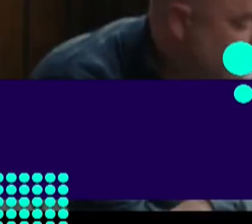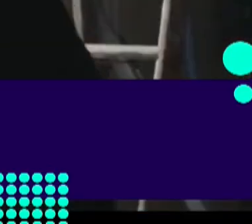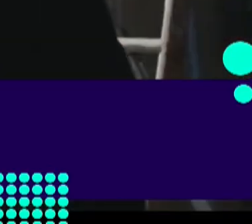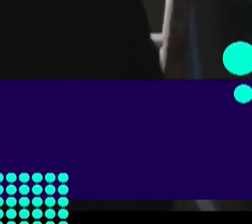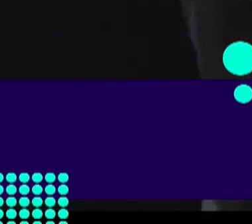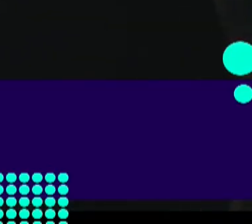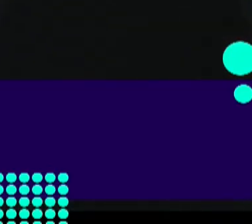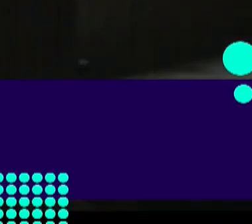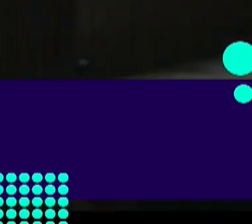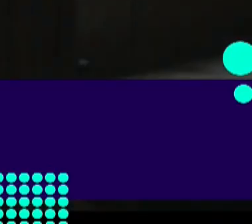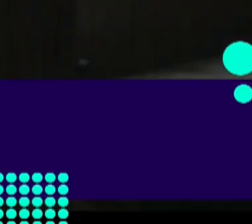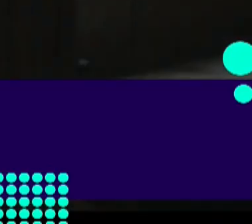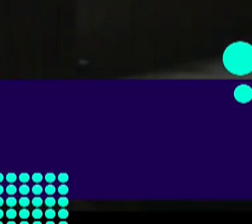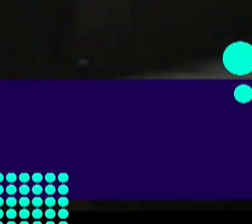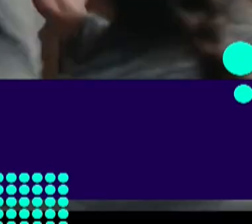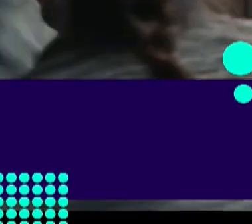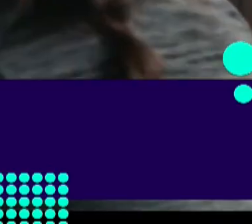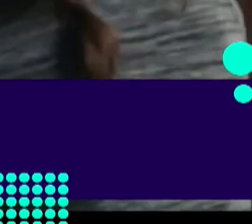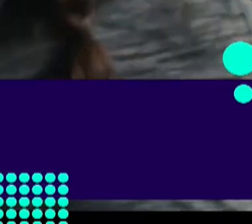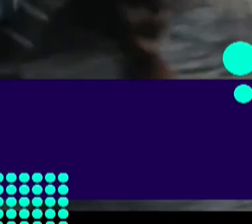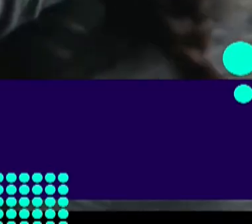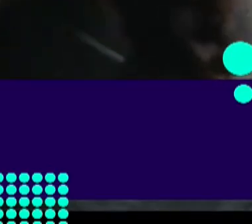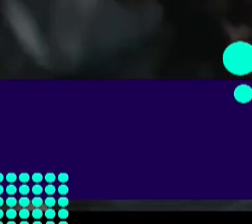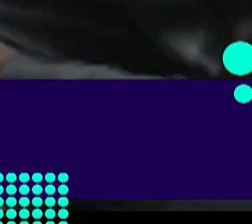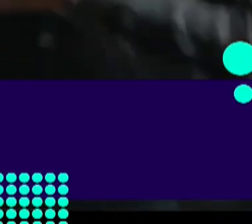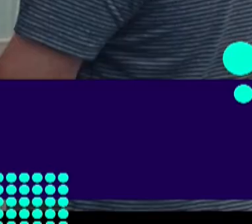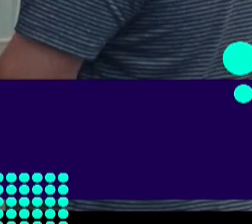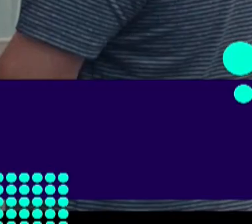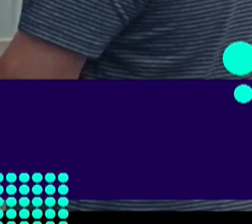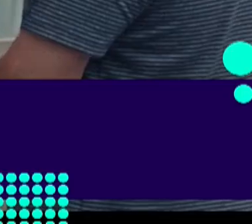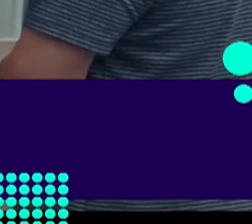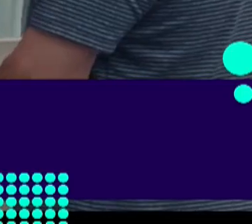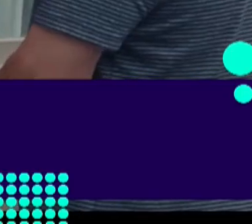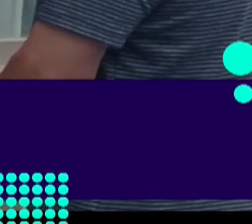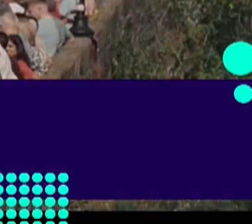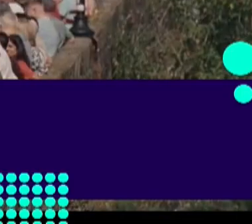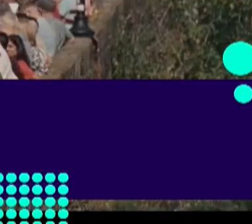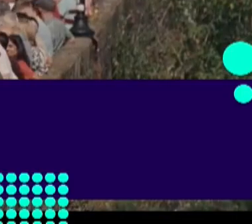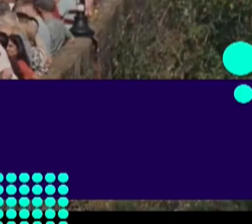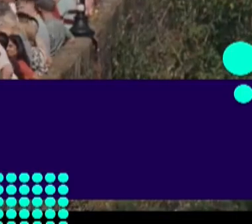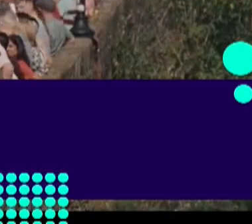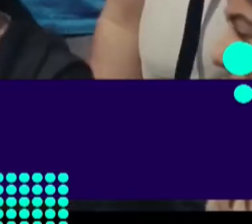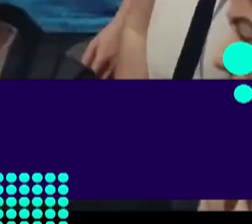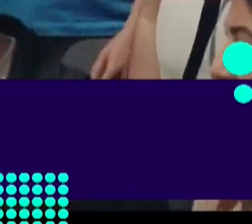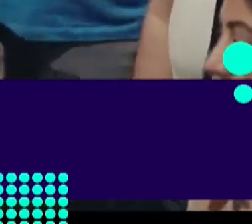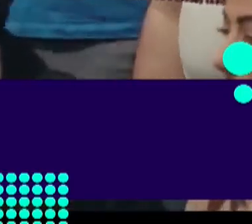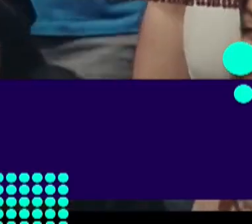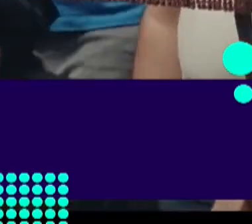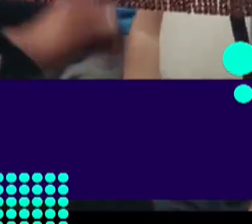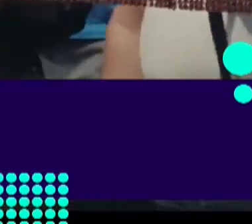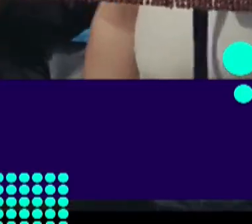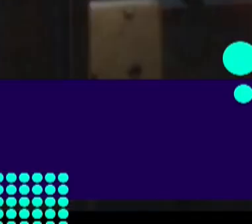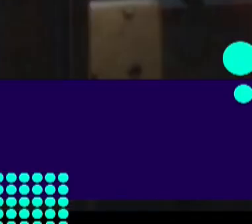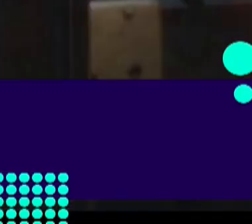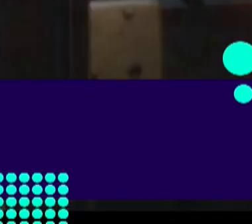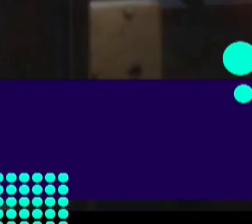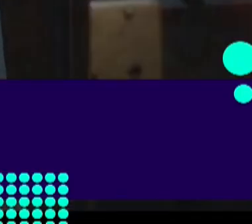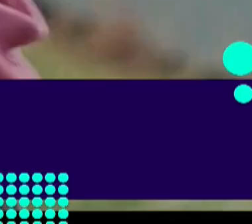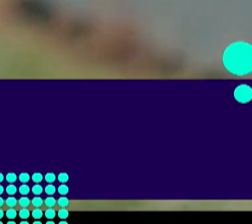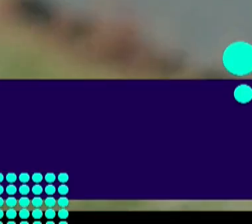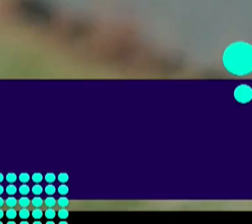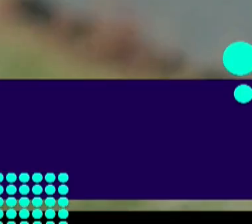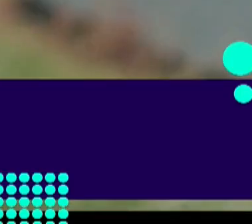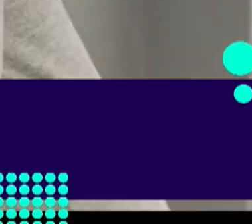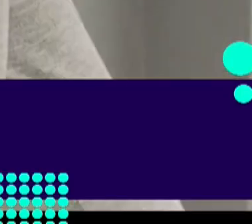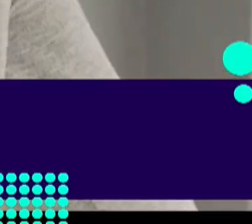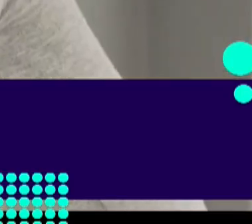ocupar as casas vazias da região, a tensão aumenta e a união dos habitantes locais é colocada à prova. A